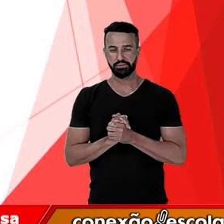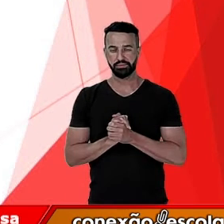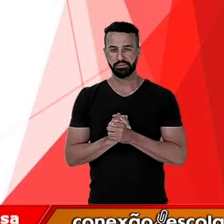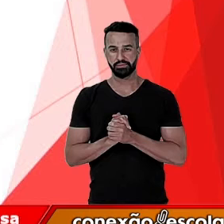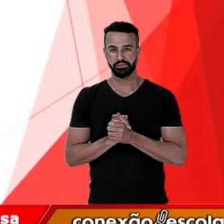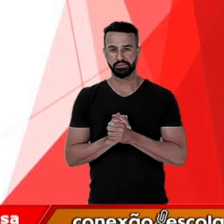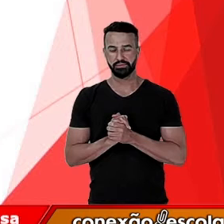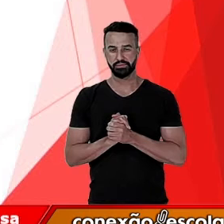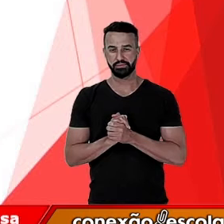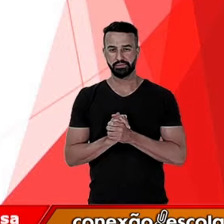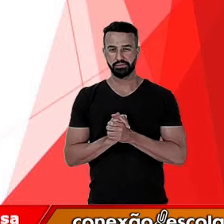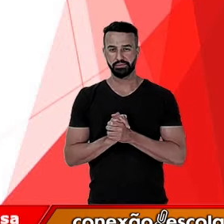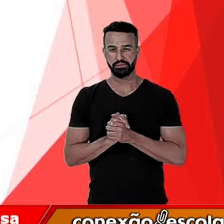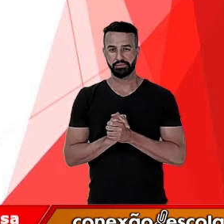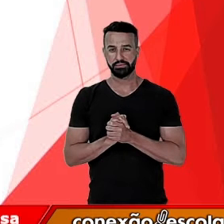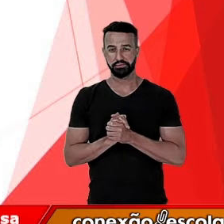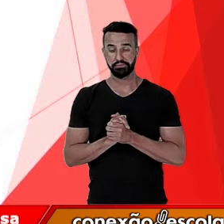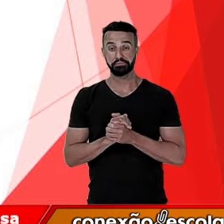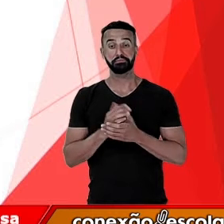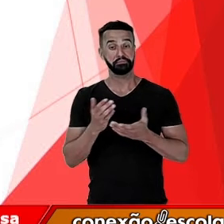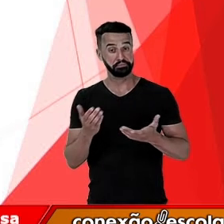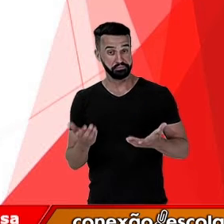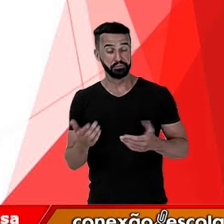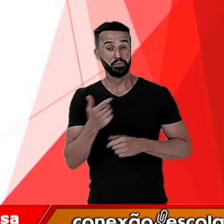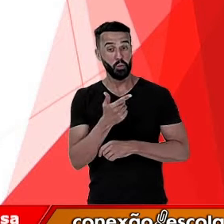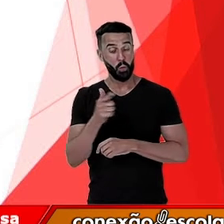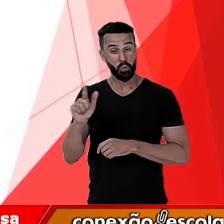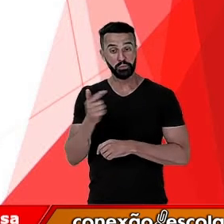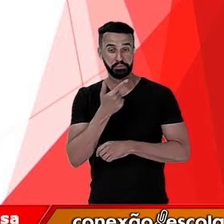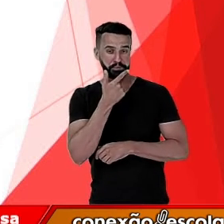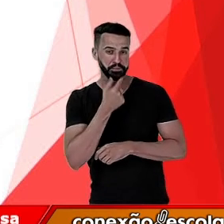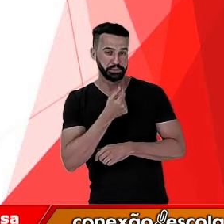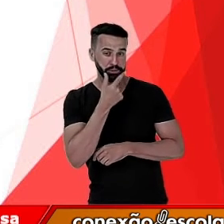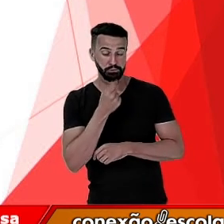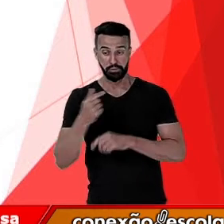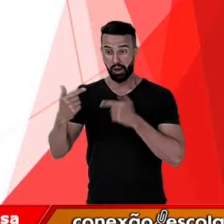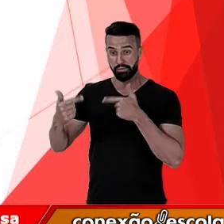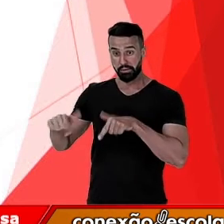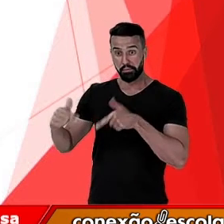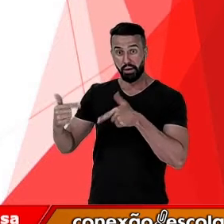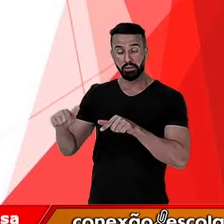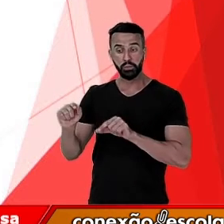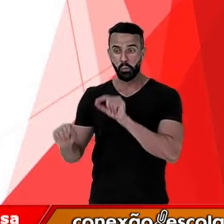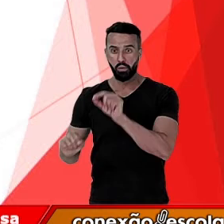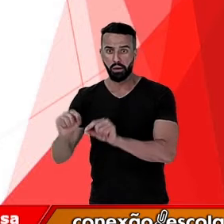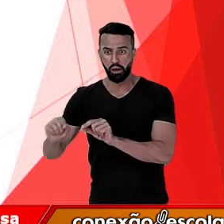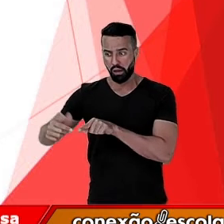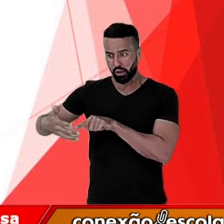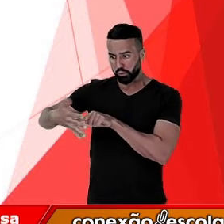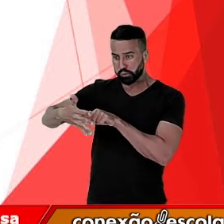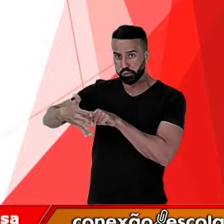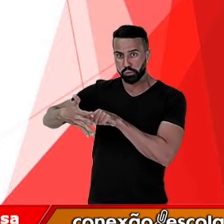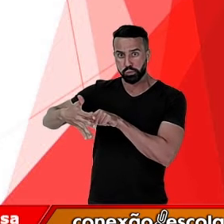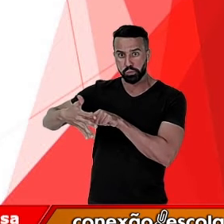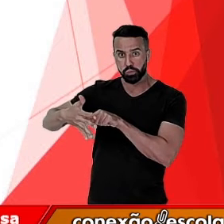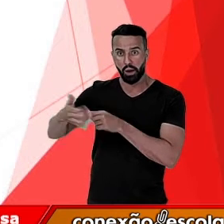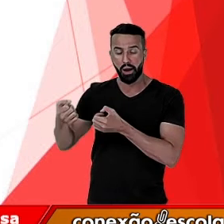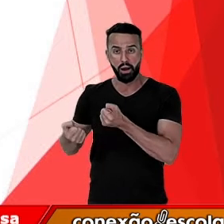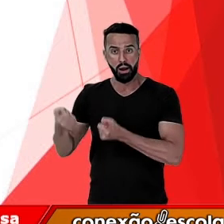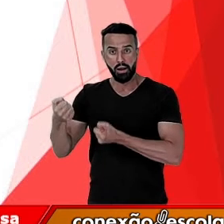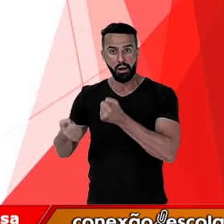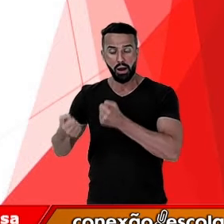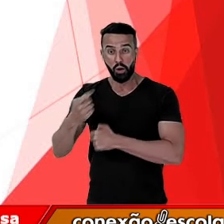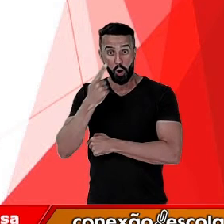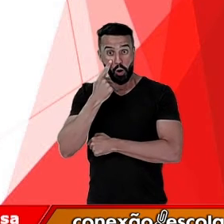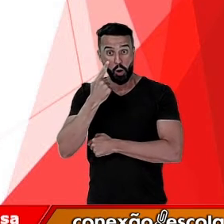Ele foi para uma oficina em que outro rapaz estava trabalhando com um motor de carro. Veja